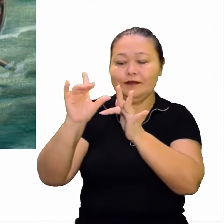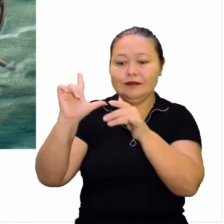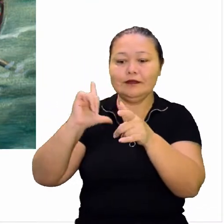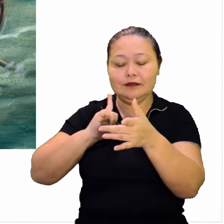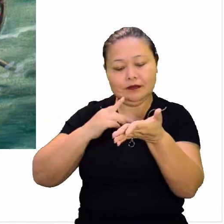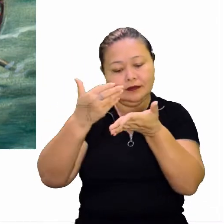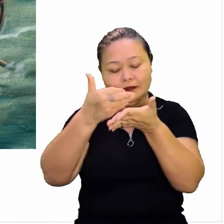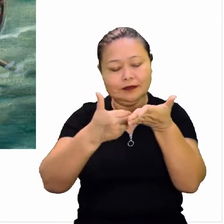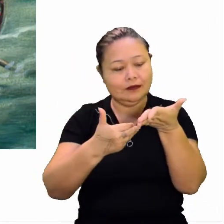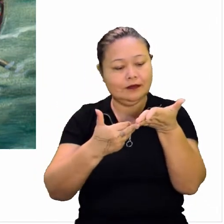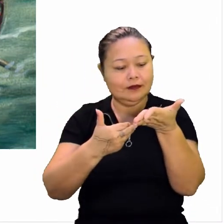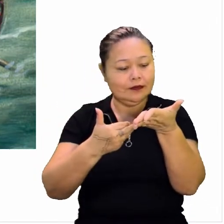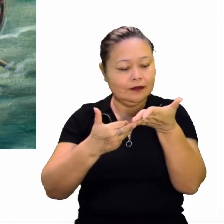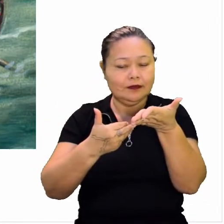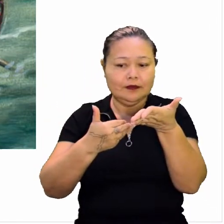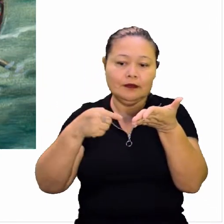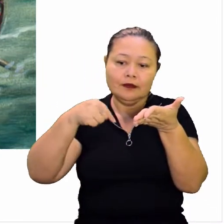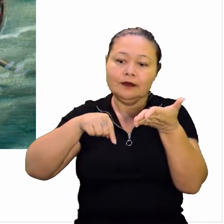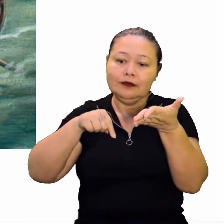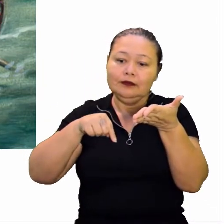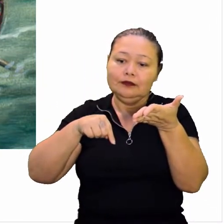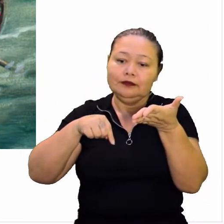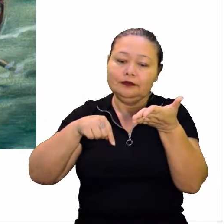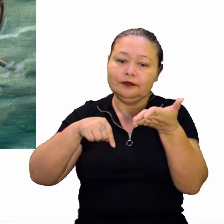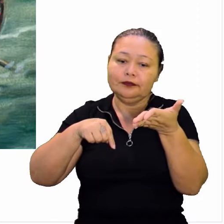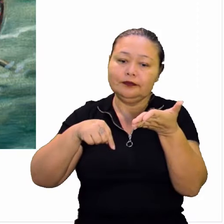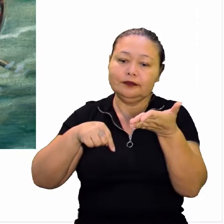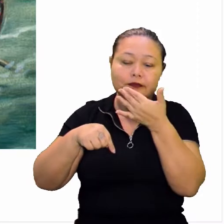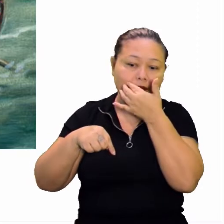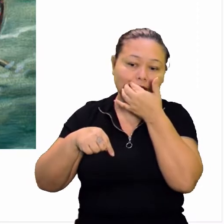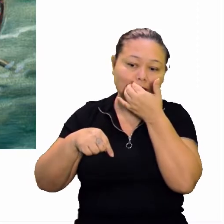registros que vieram aqui para